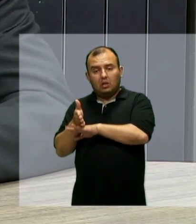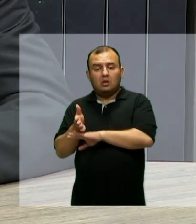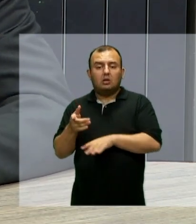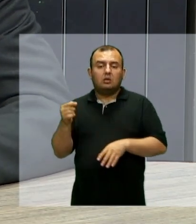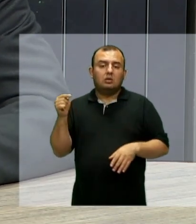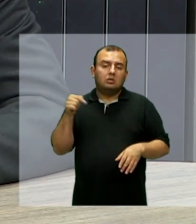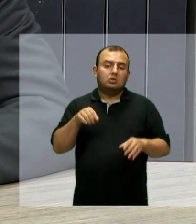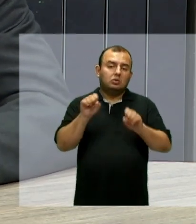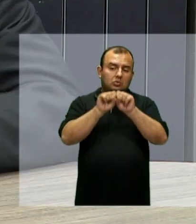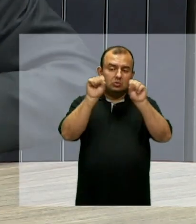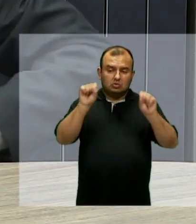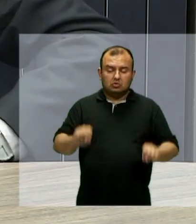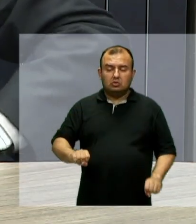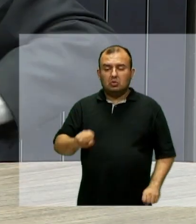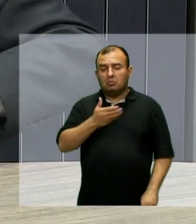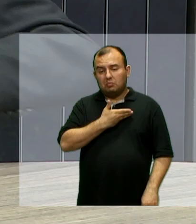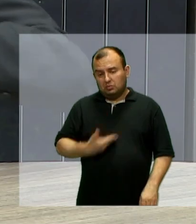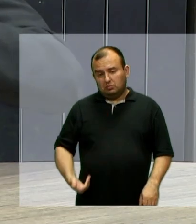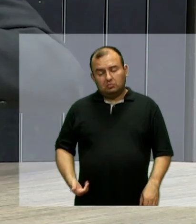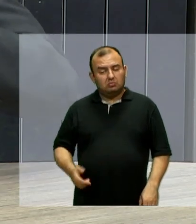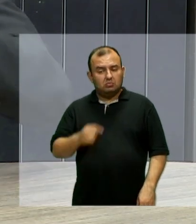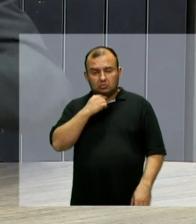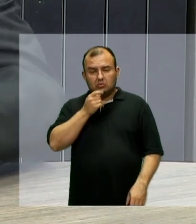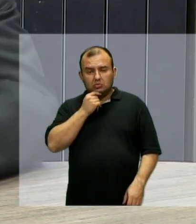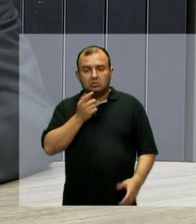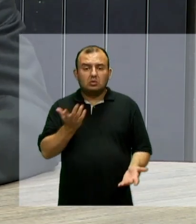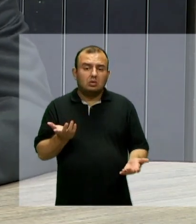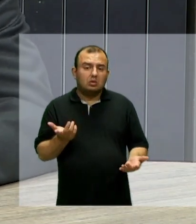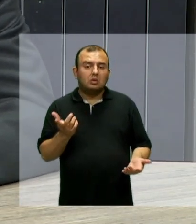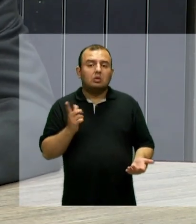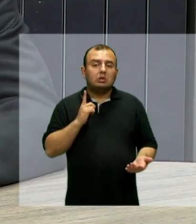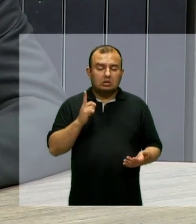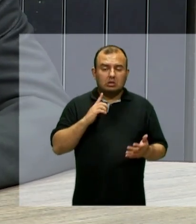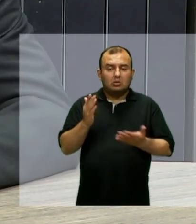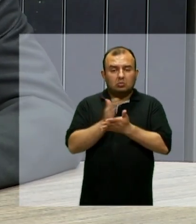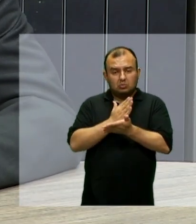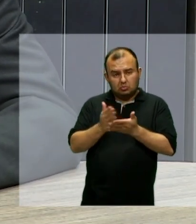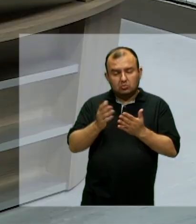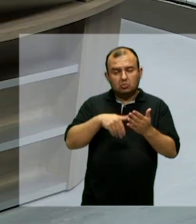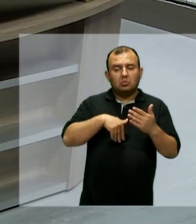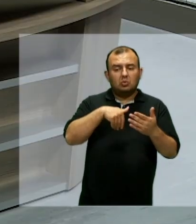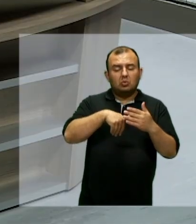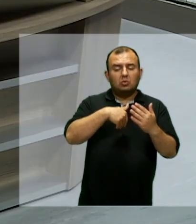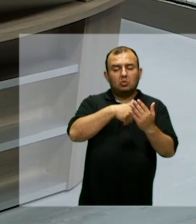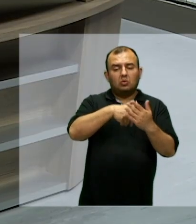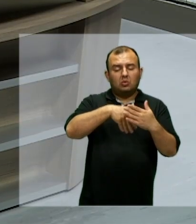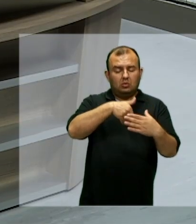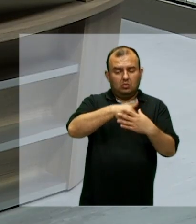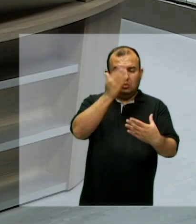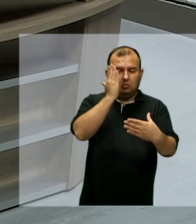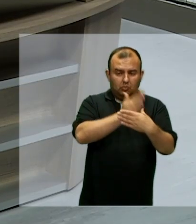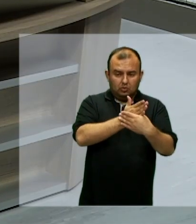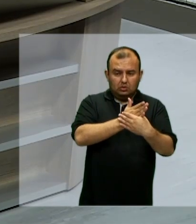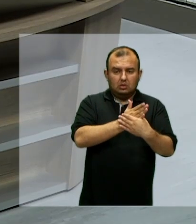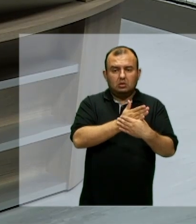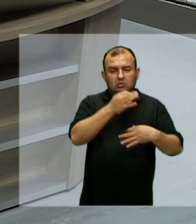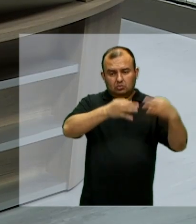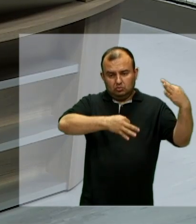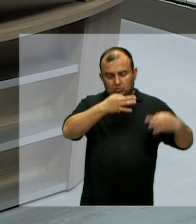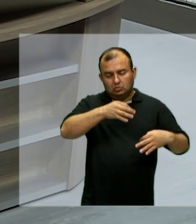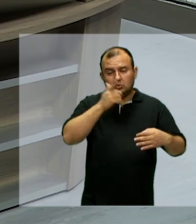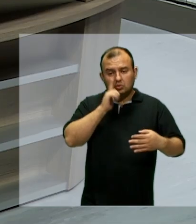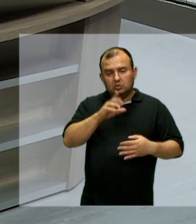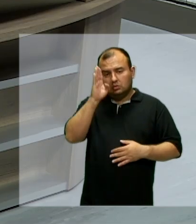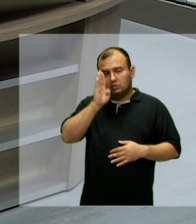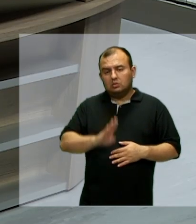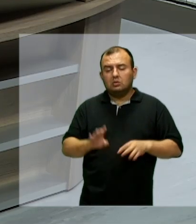no sistema público, por exemplo. Embora muitos pacientes tenham judicializado e tenham conseguido algumas drogas. Então, mas são drogas chamadas especiais